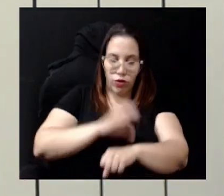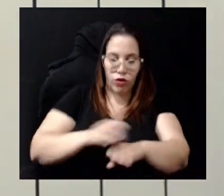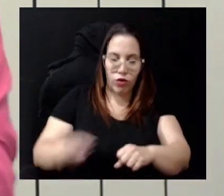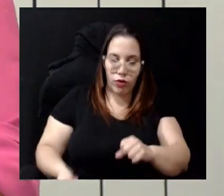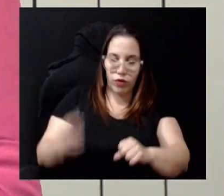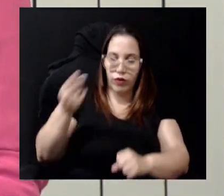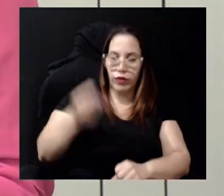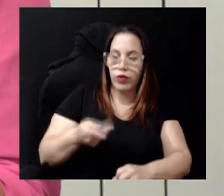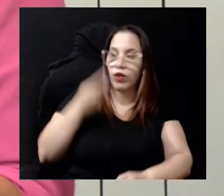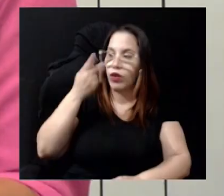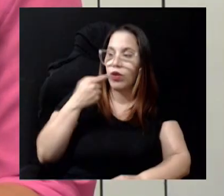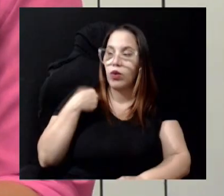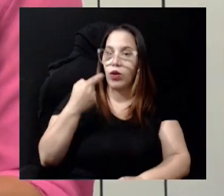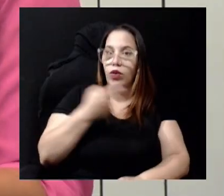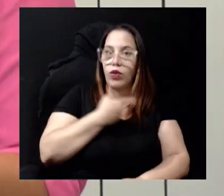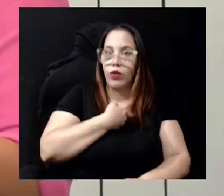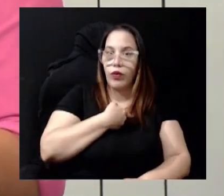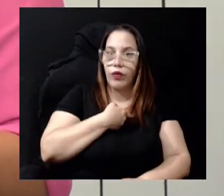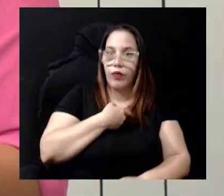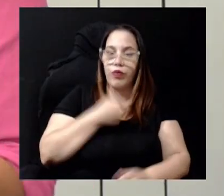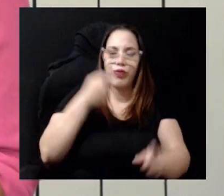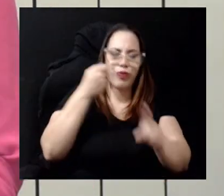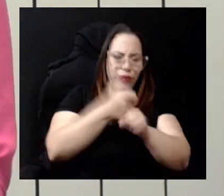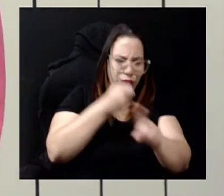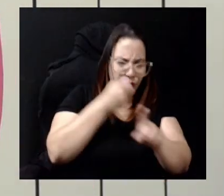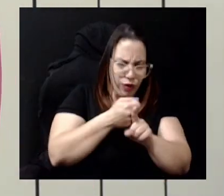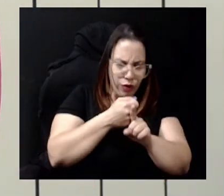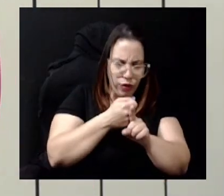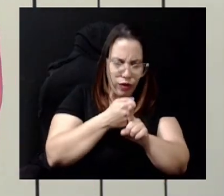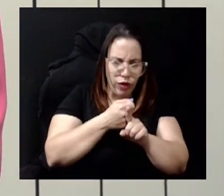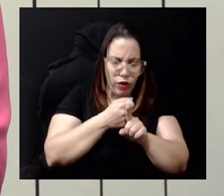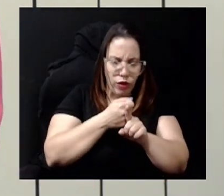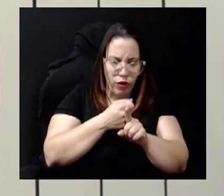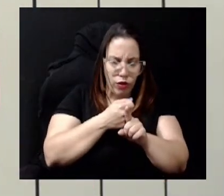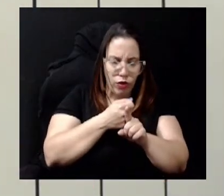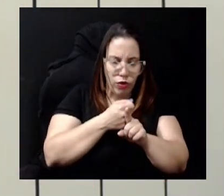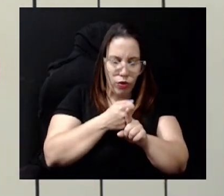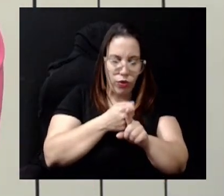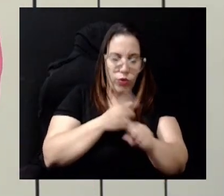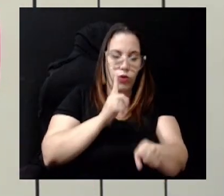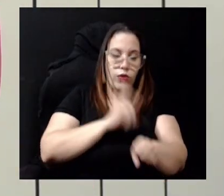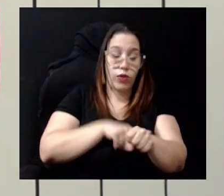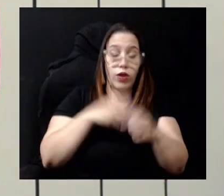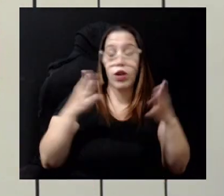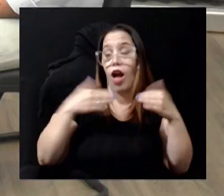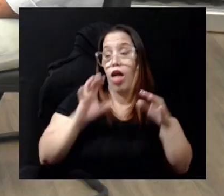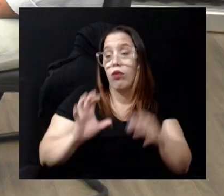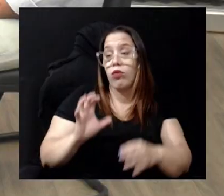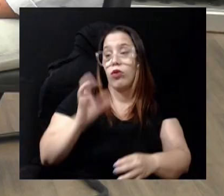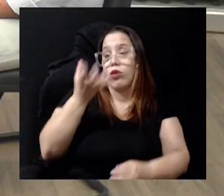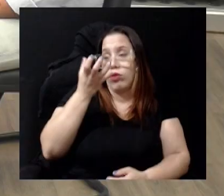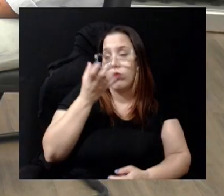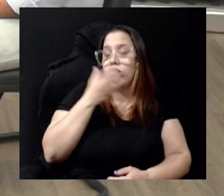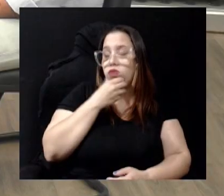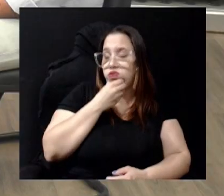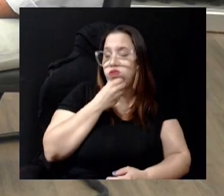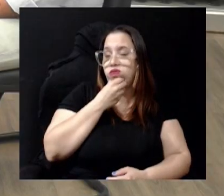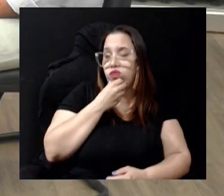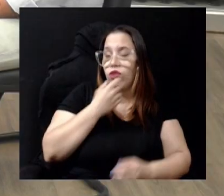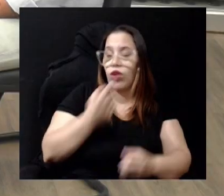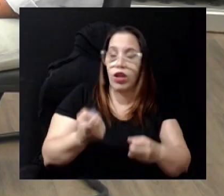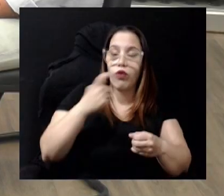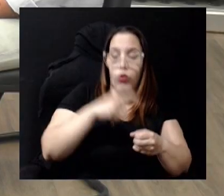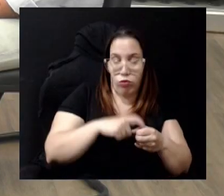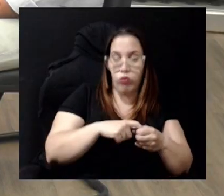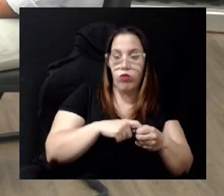gente sobre os impactos, né, que o horário de verão pode causar aí nesse retorno que